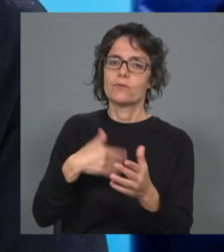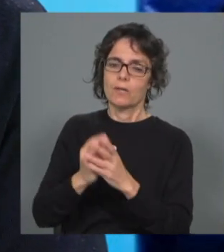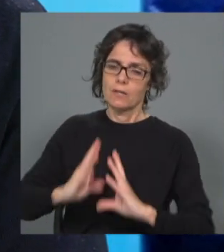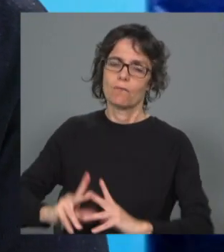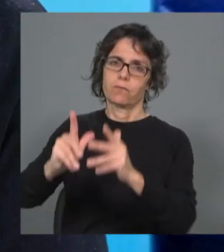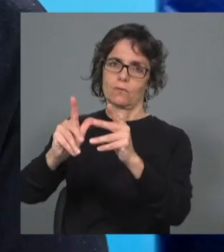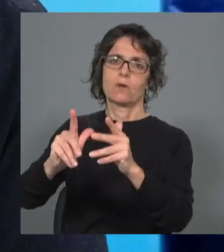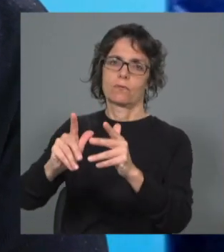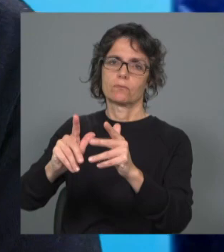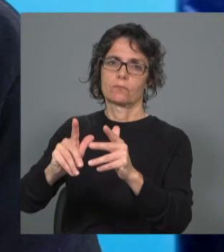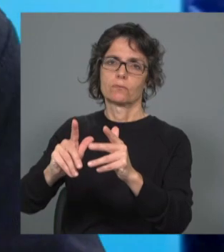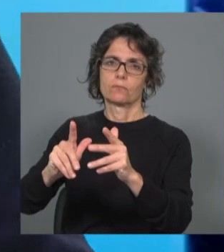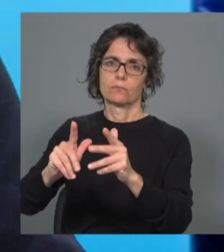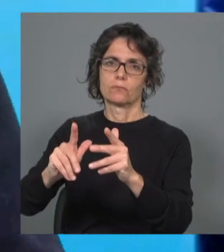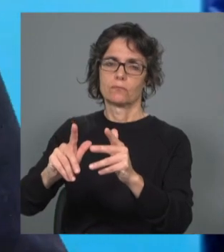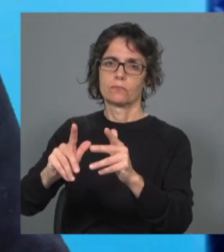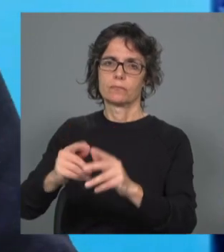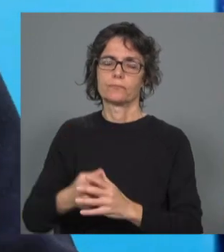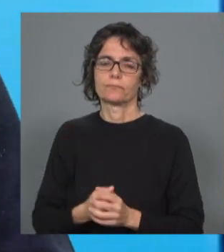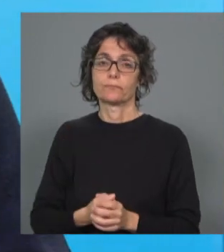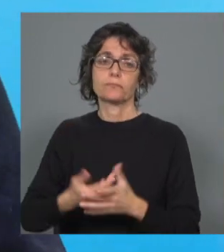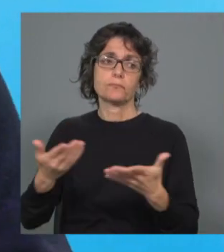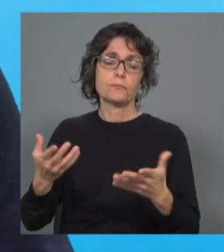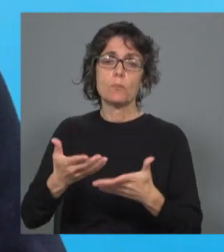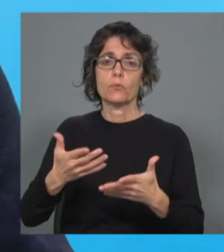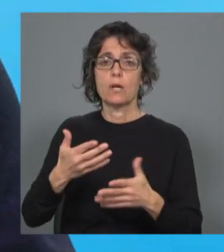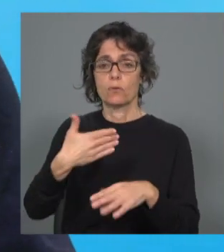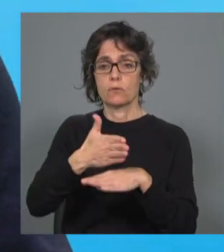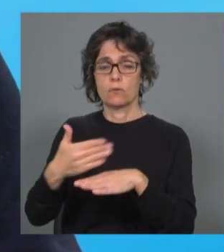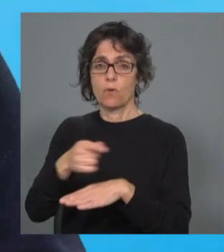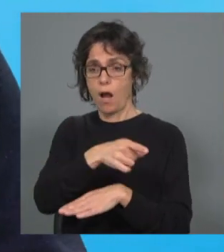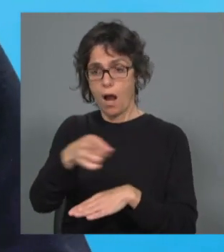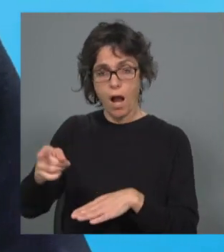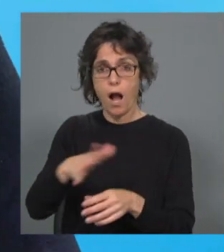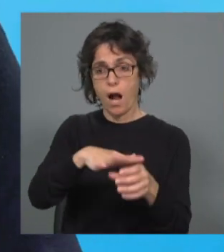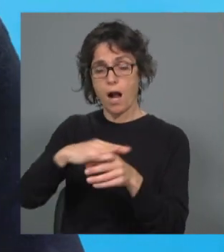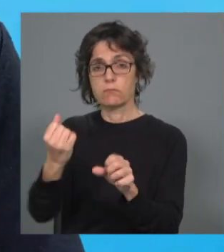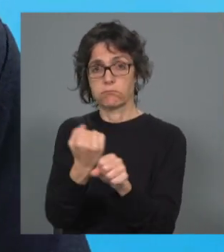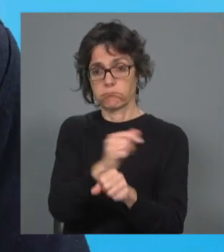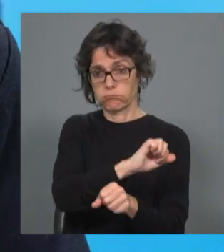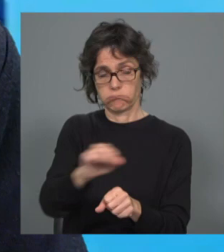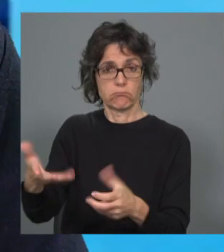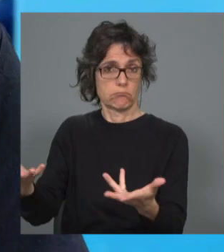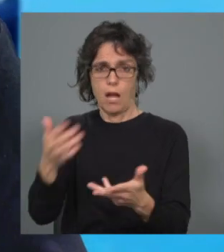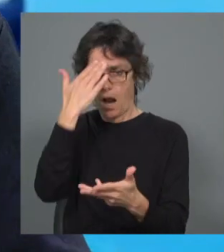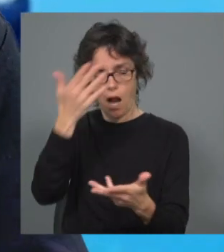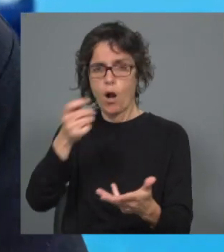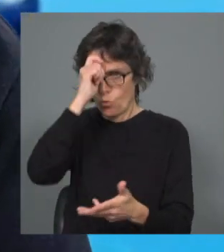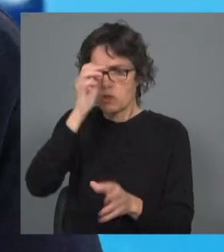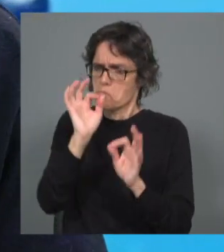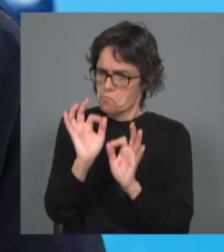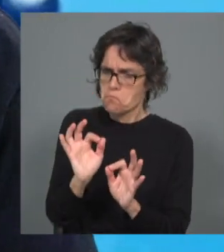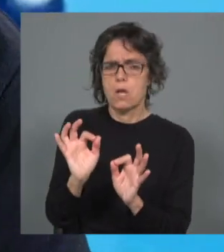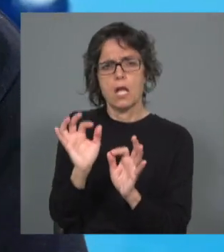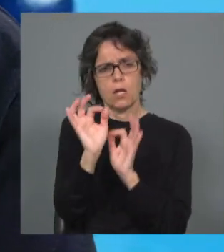que, continuo a dizer, há determinados setores e áreas de trabalho que há bastante respeito, que há